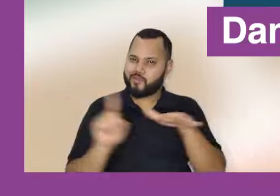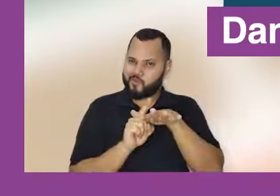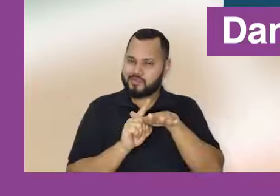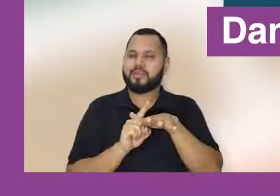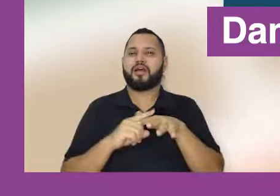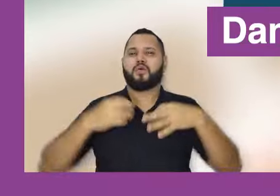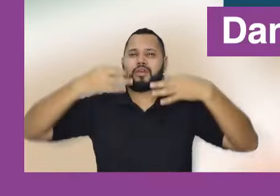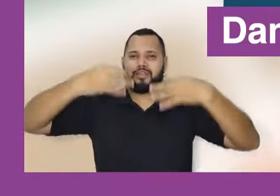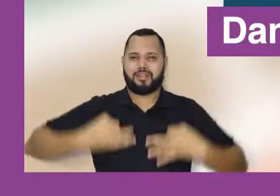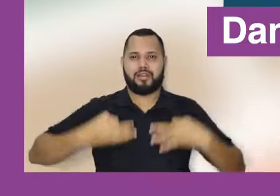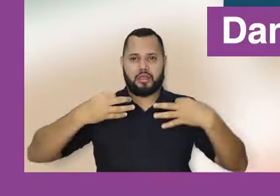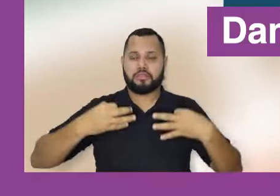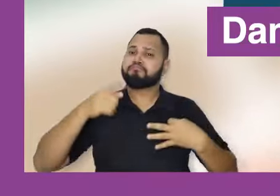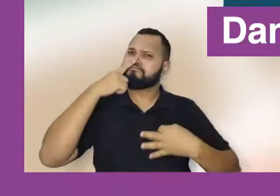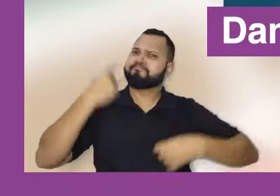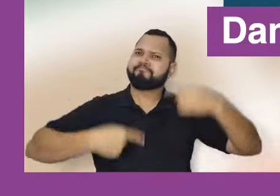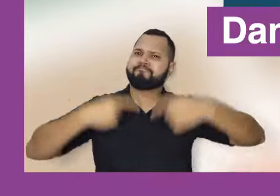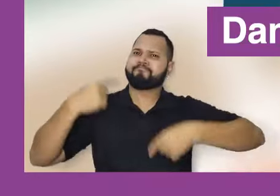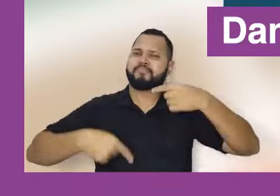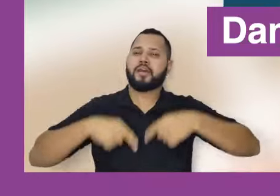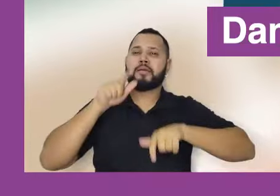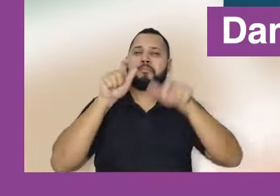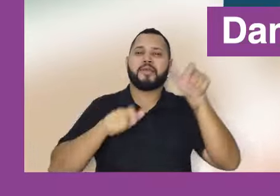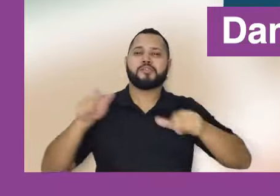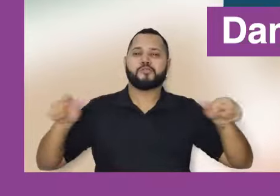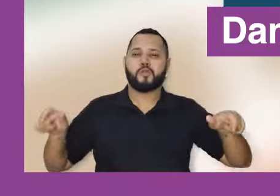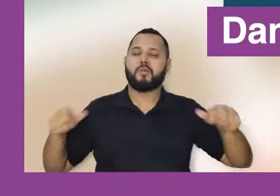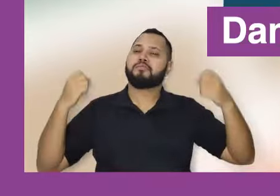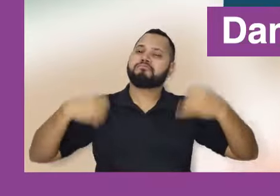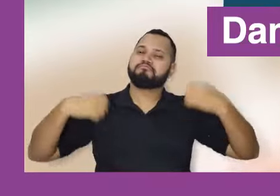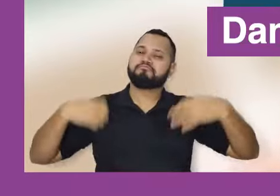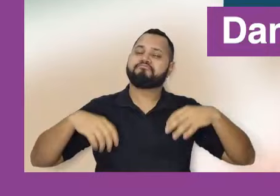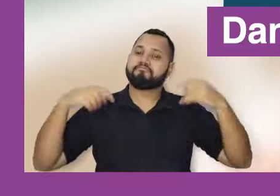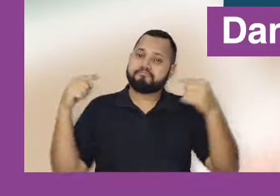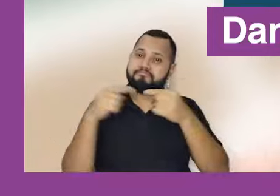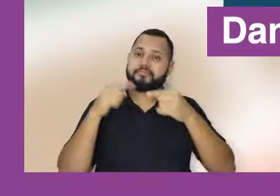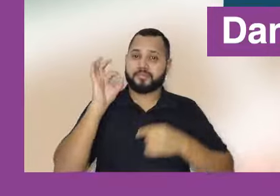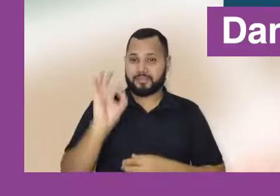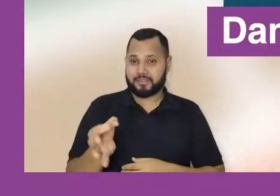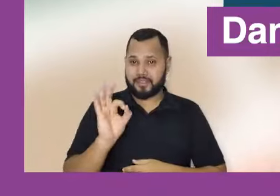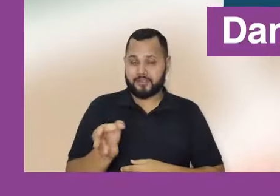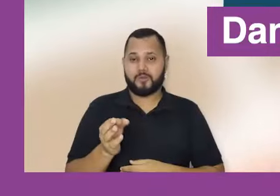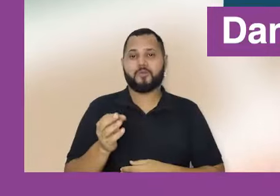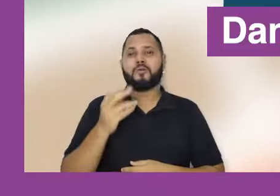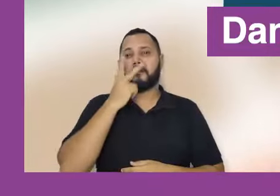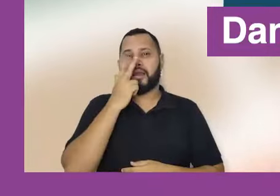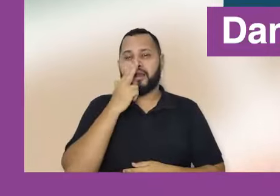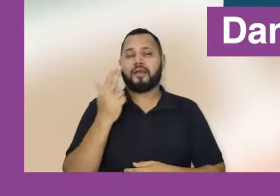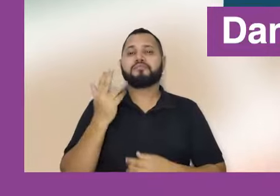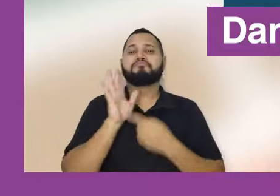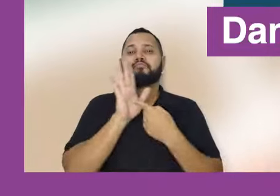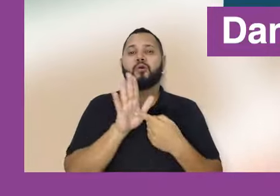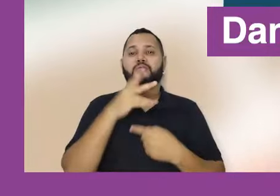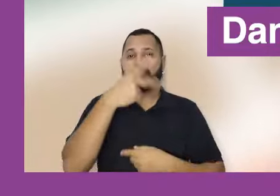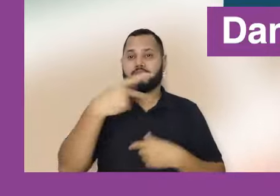e integridade e algo que vocês estão debatendo aqui sobre pessoas é falar justamente de forma íntegra